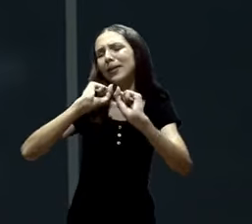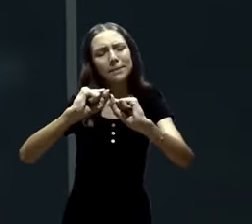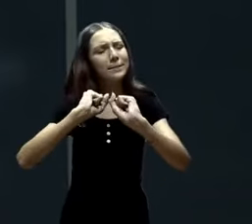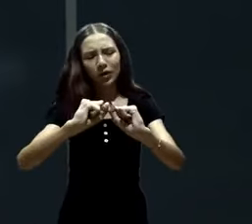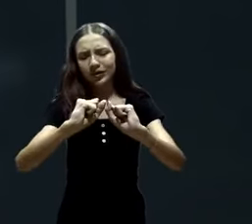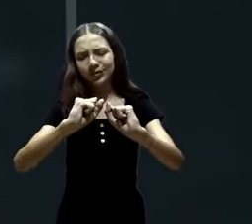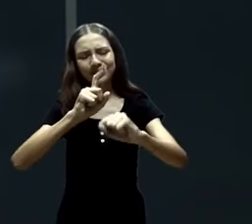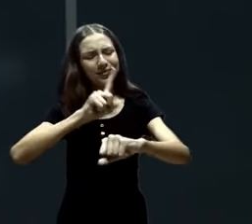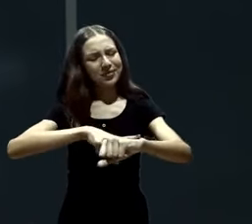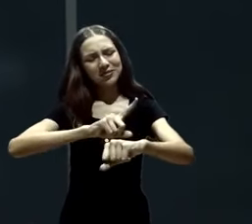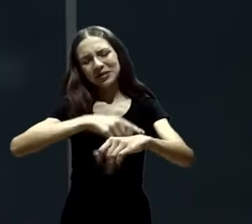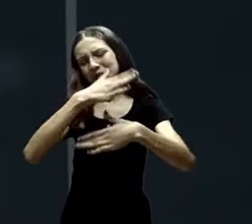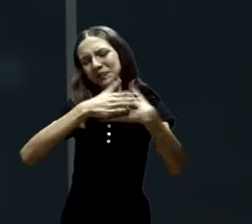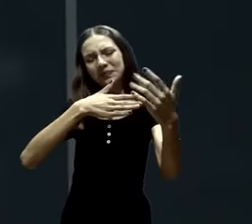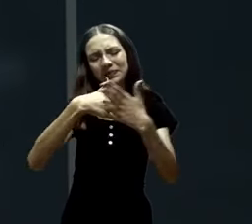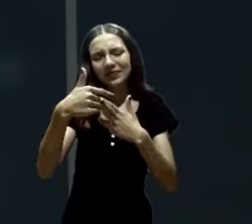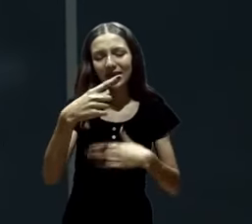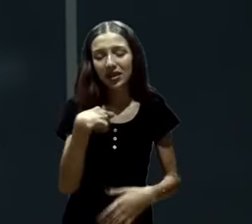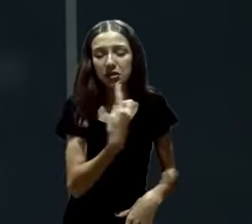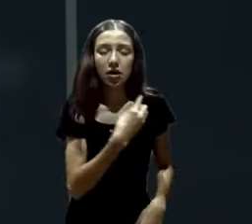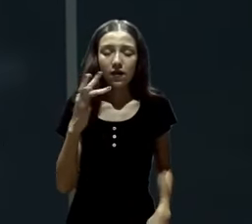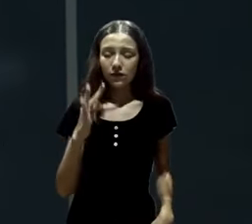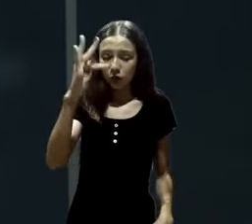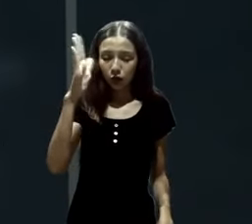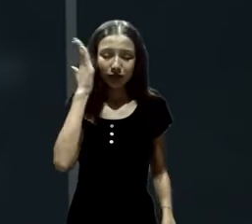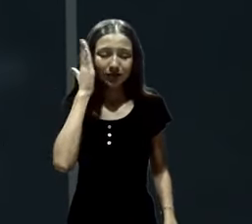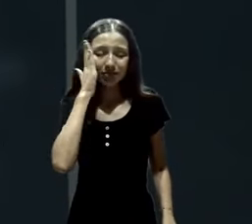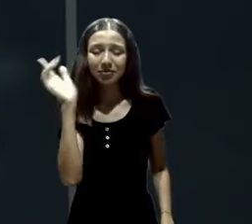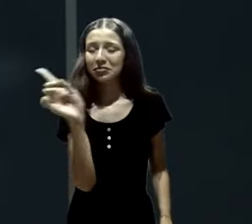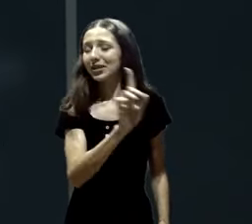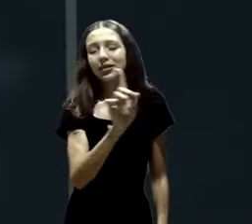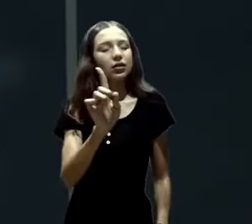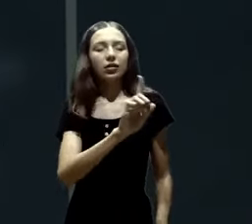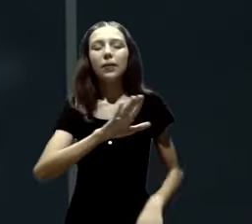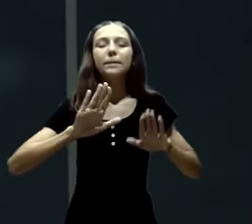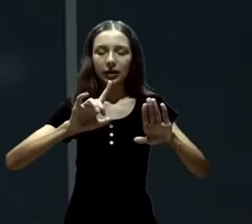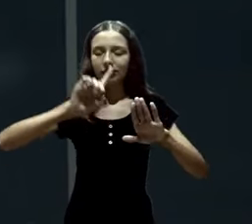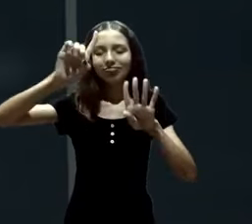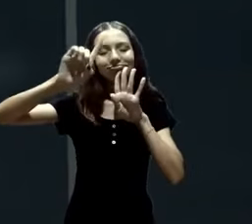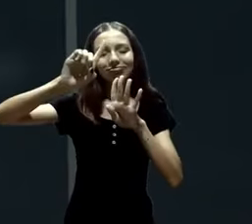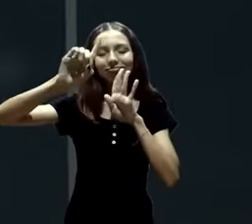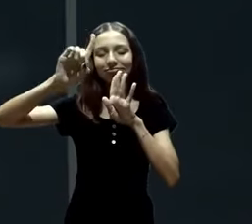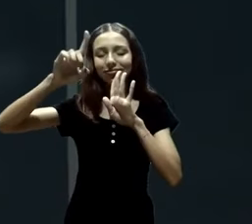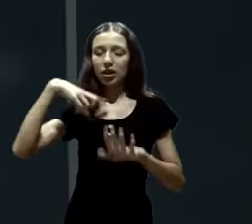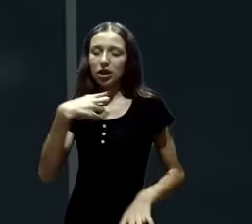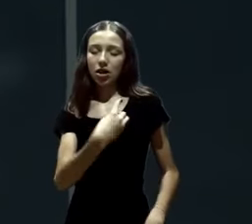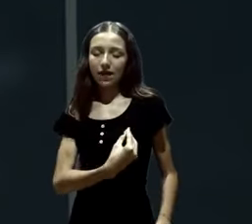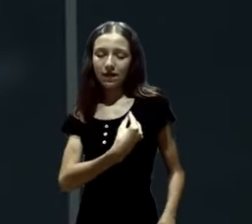hora. Não conhecemos o amanhã, não conhecemos daqui a pouco, não. Estamos nas tuas